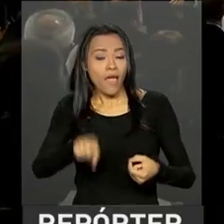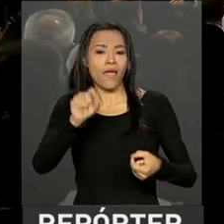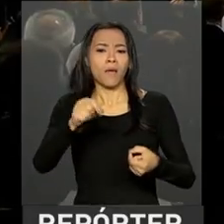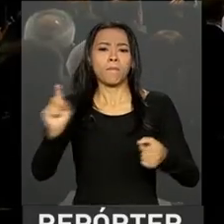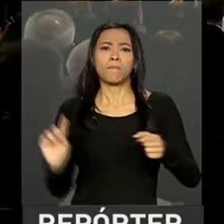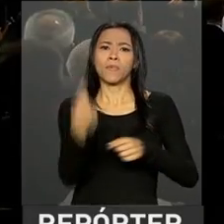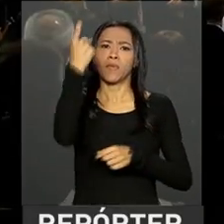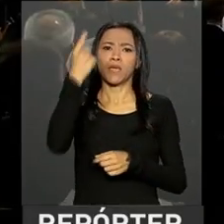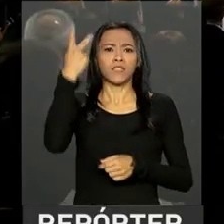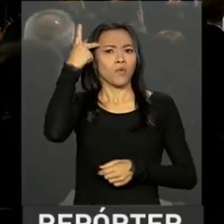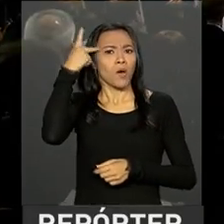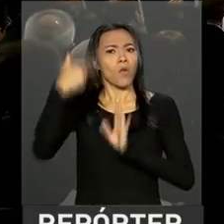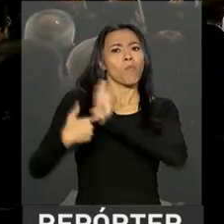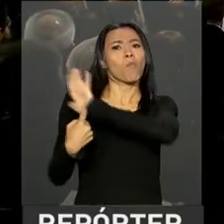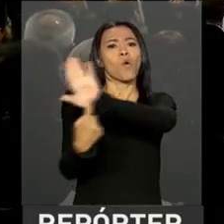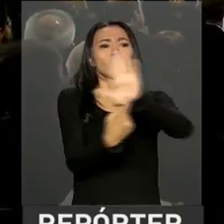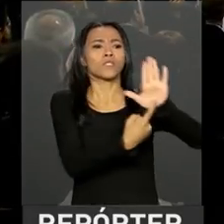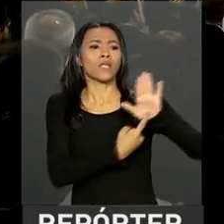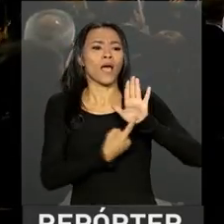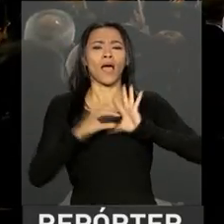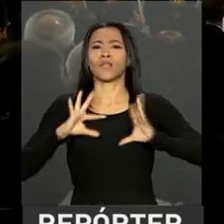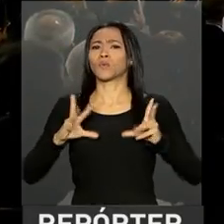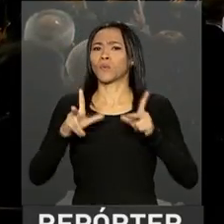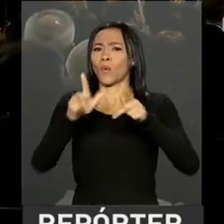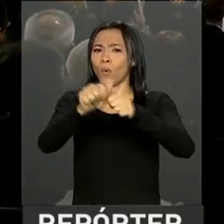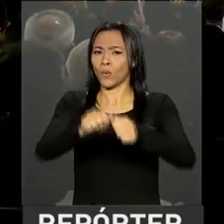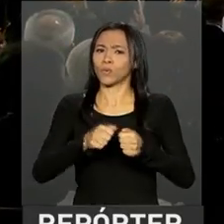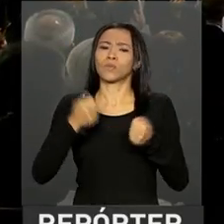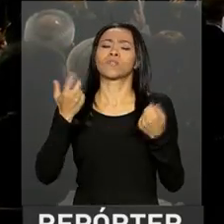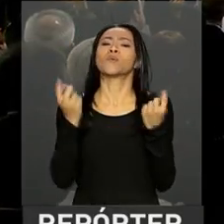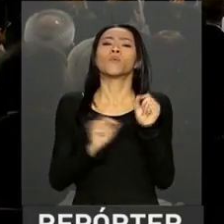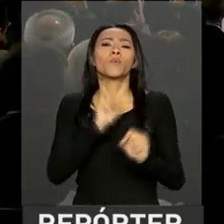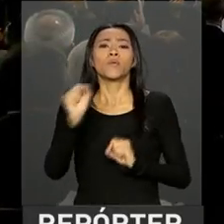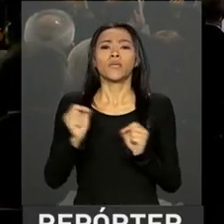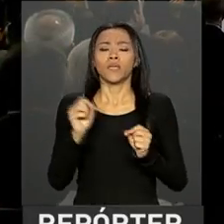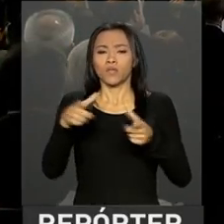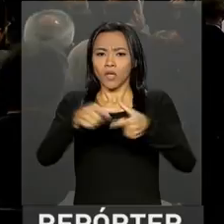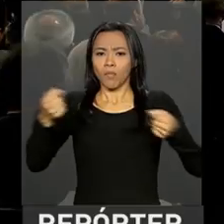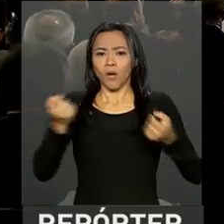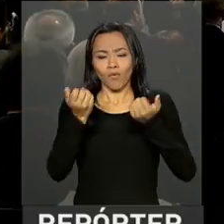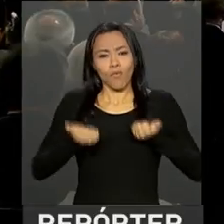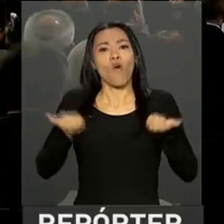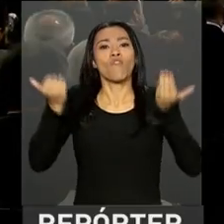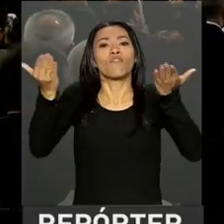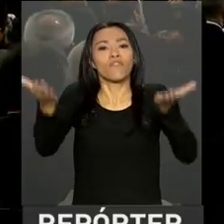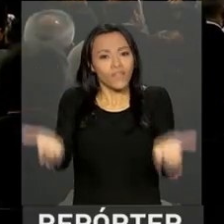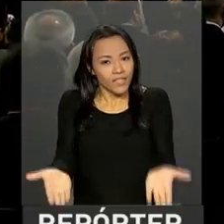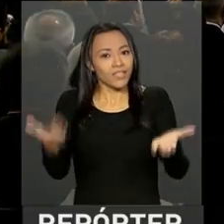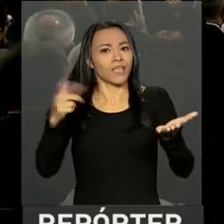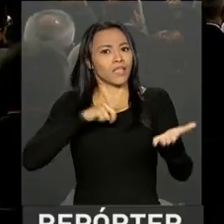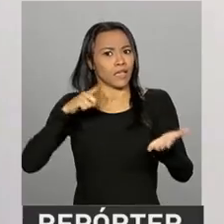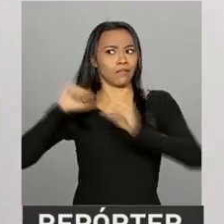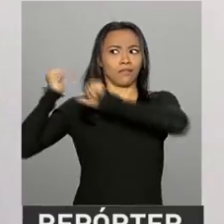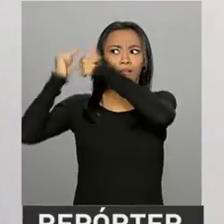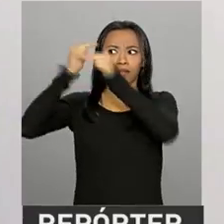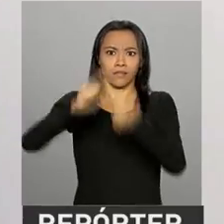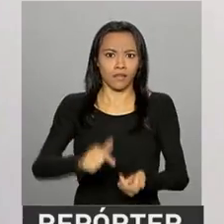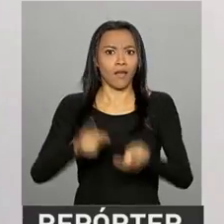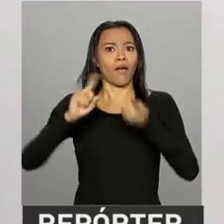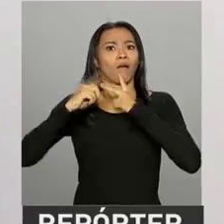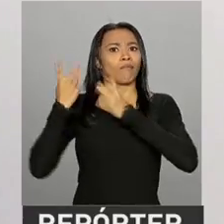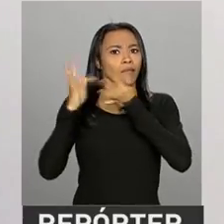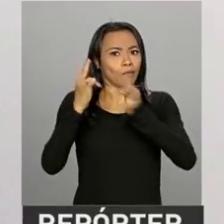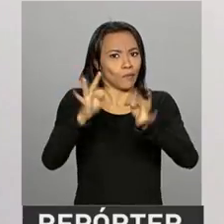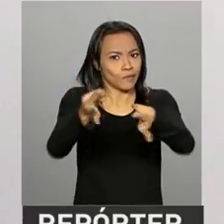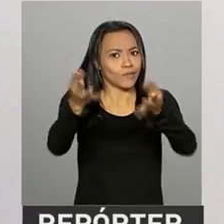tem o objetivo de mostrar a todos os povos o que o japão tem a oferecer além dos estereótipos de tradição milenar e tecnologia de